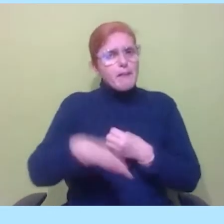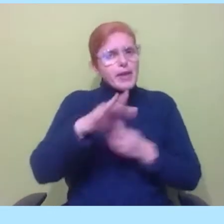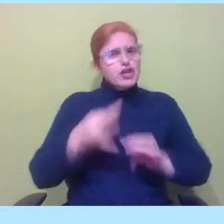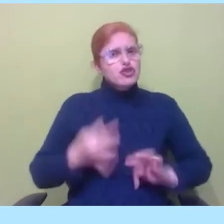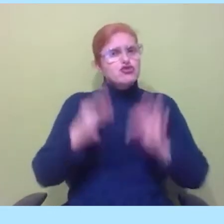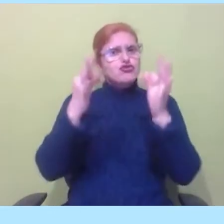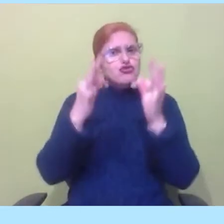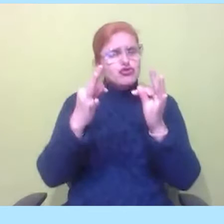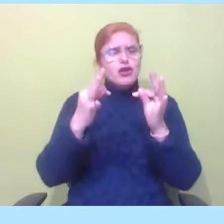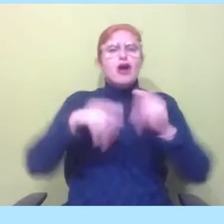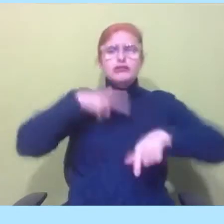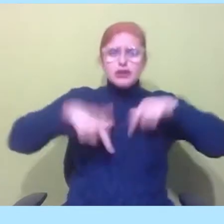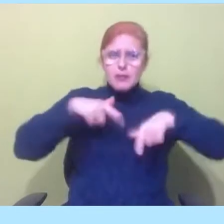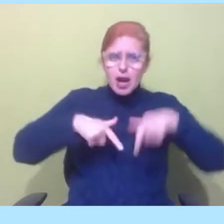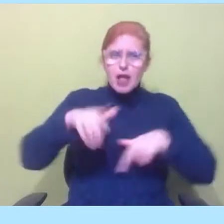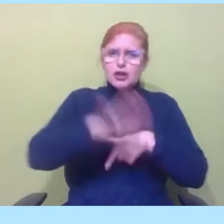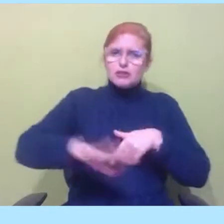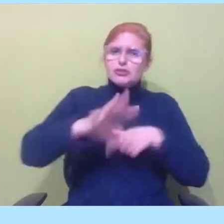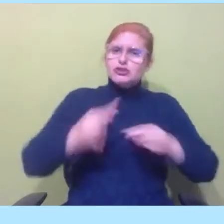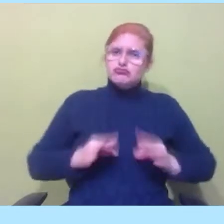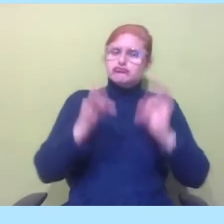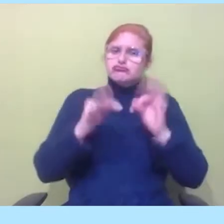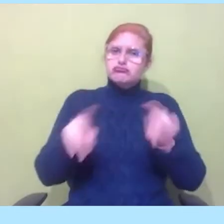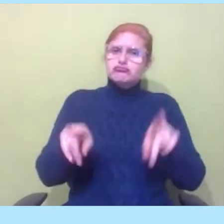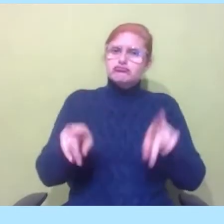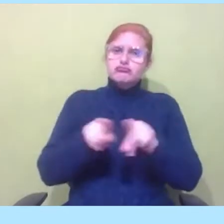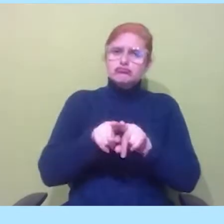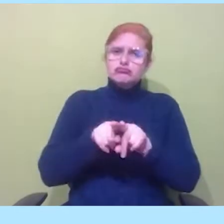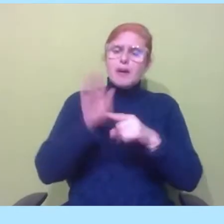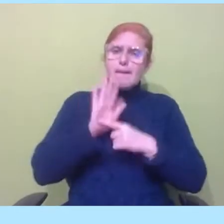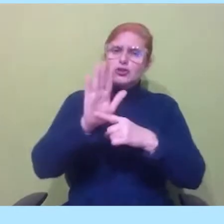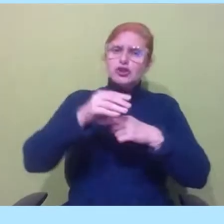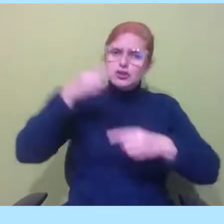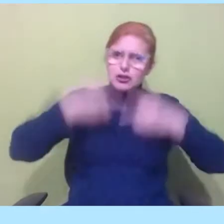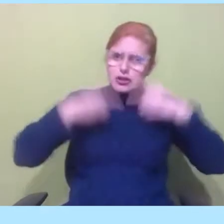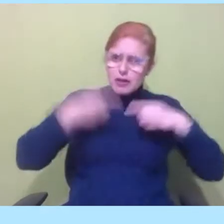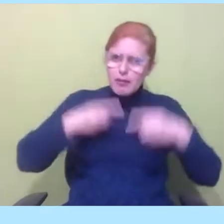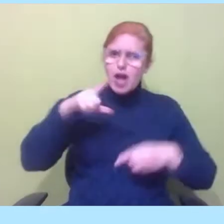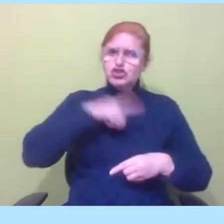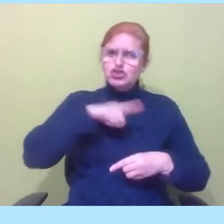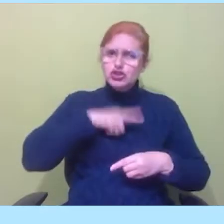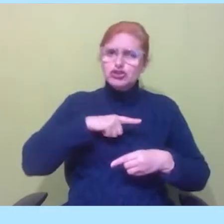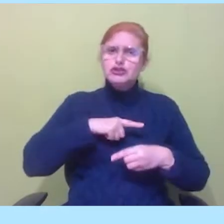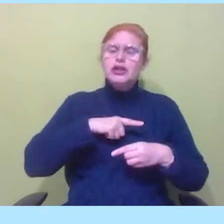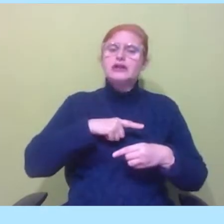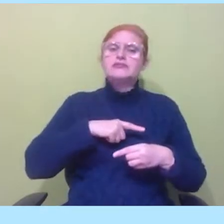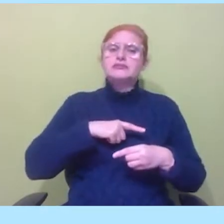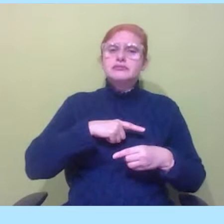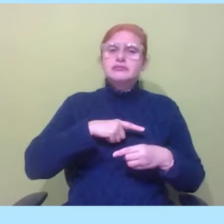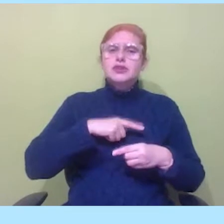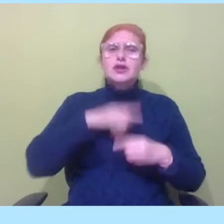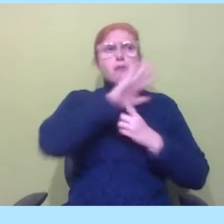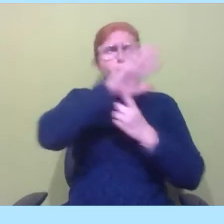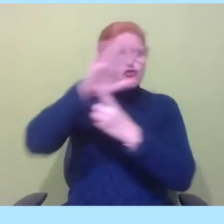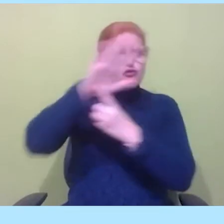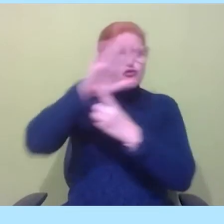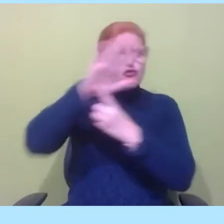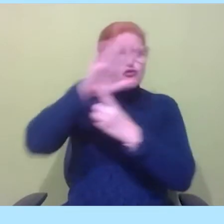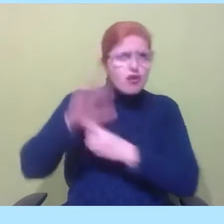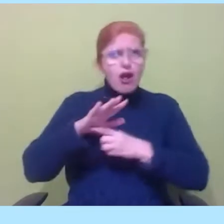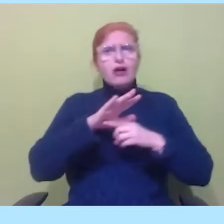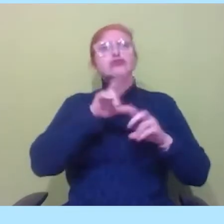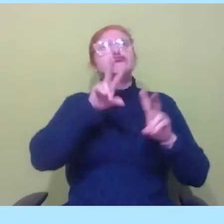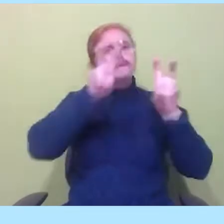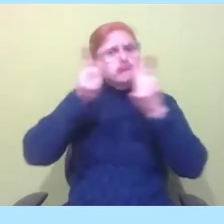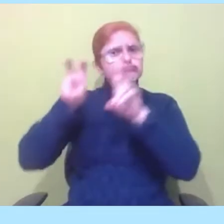no ambiente digital, trazendo todo o debate que ela traz, colocando todas as questões que ela coloca, sem que com isso